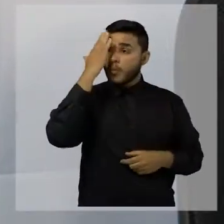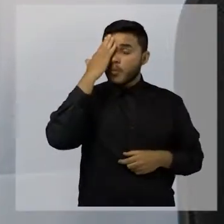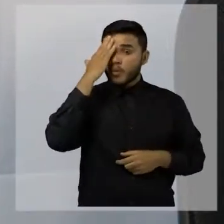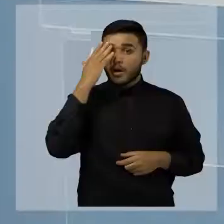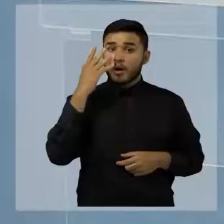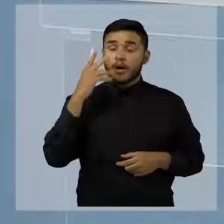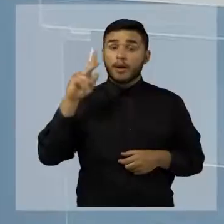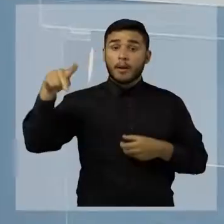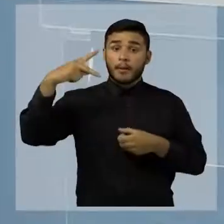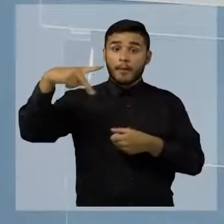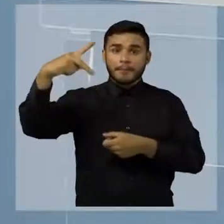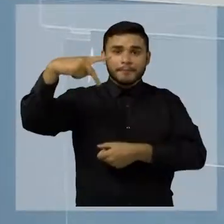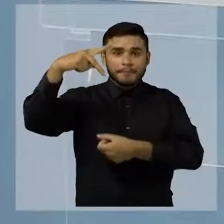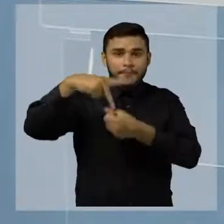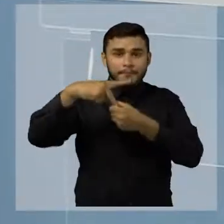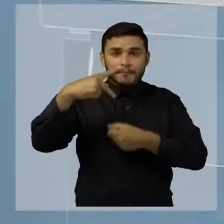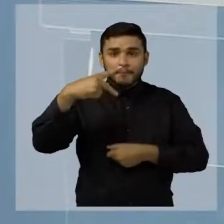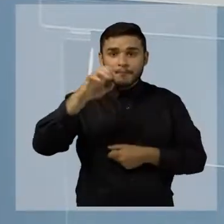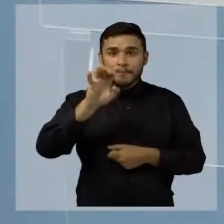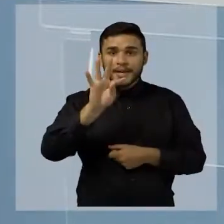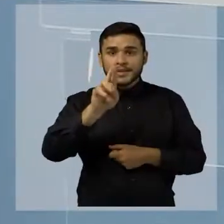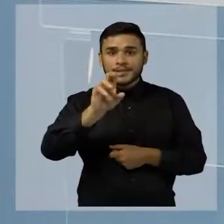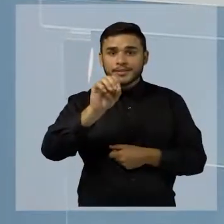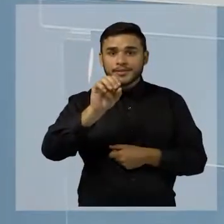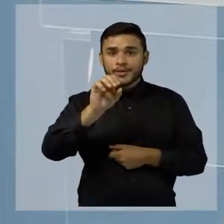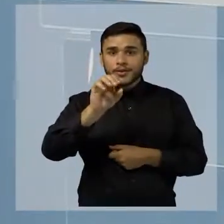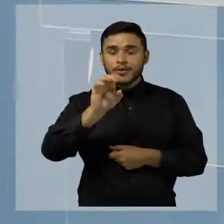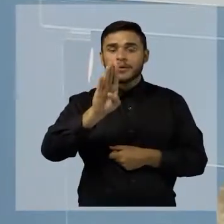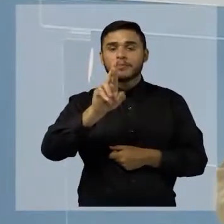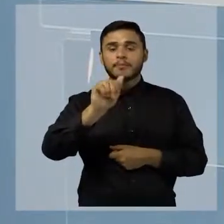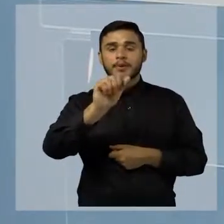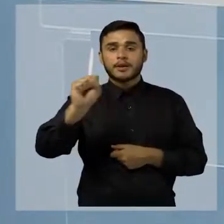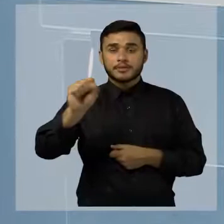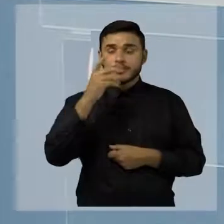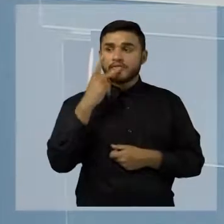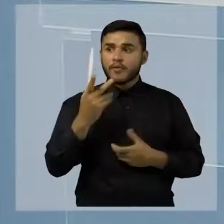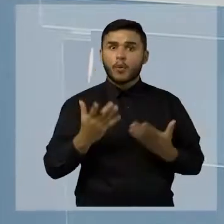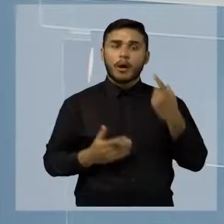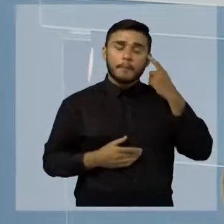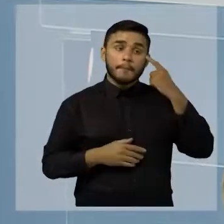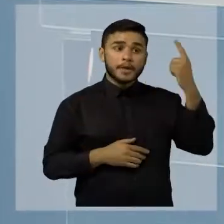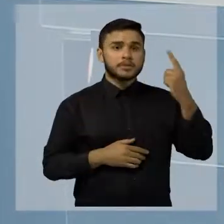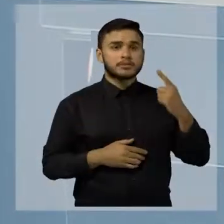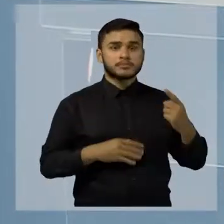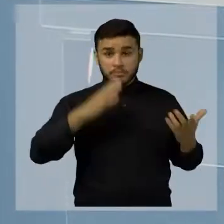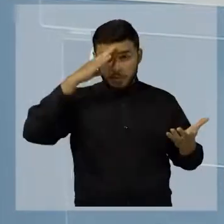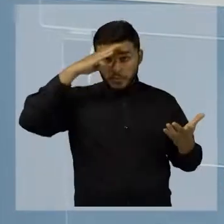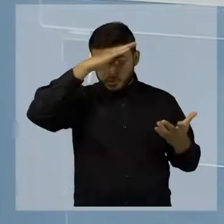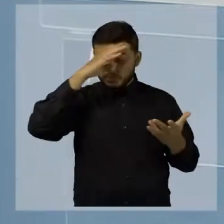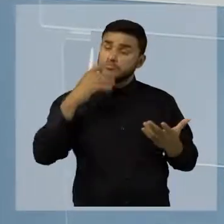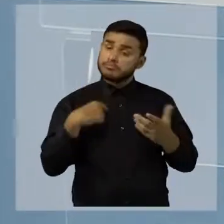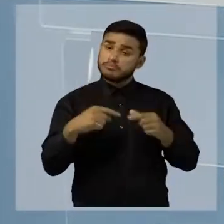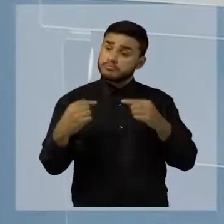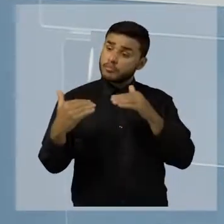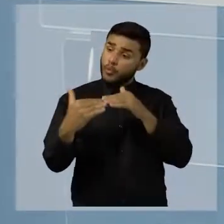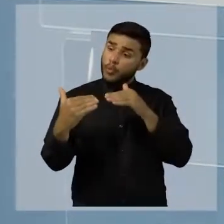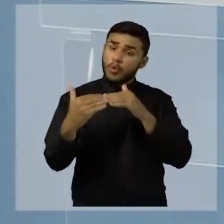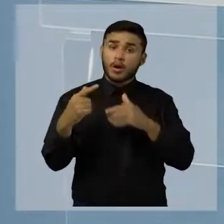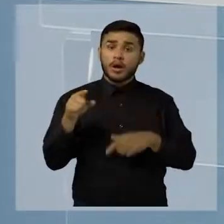Guedes e o presidente que também fala em, olha, Estado mínimo e tal, mas ele representa o